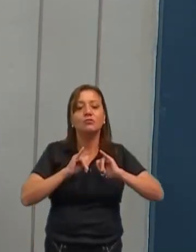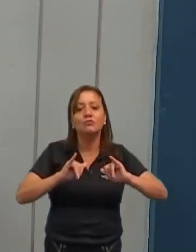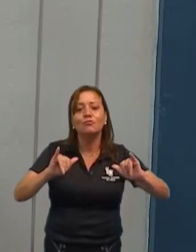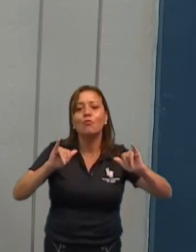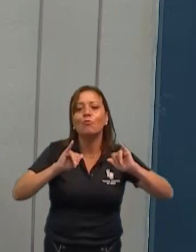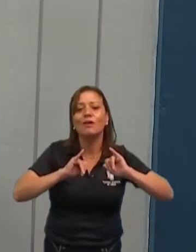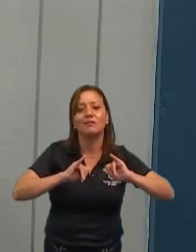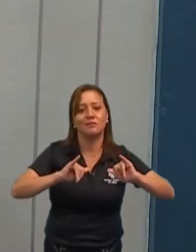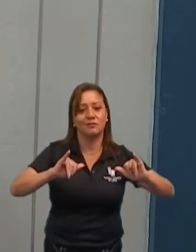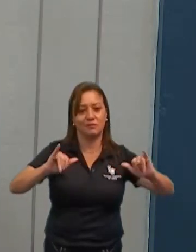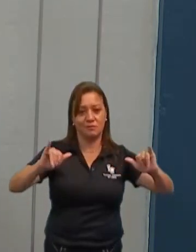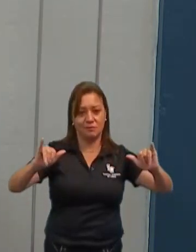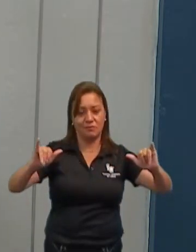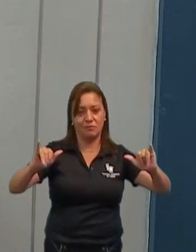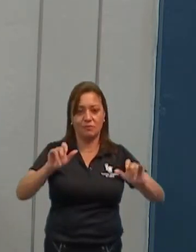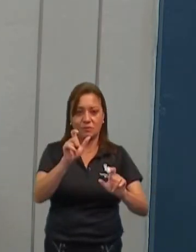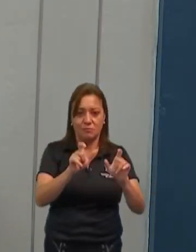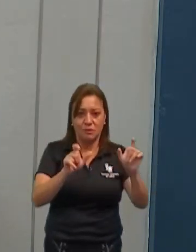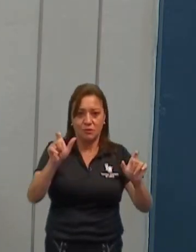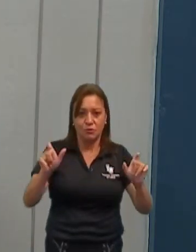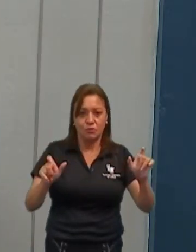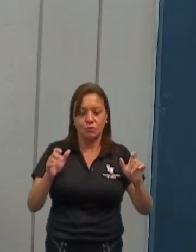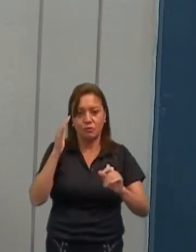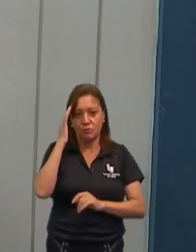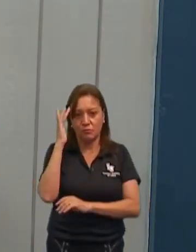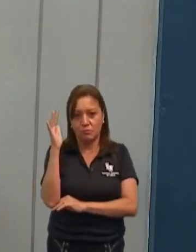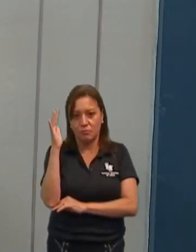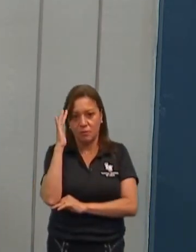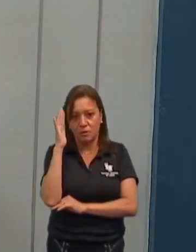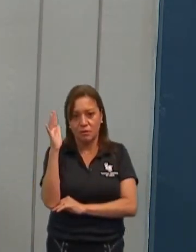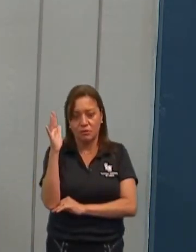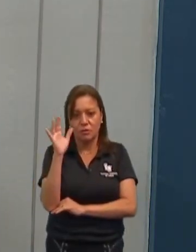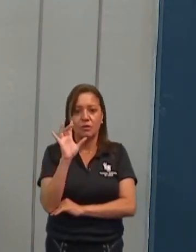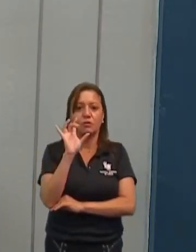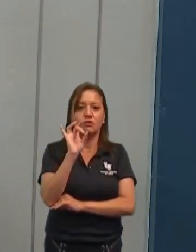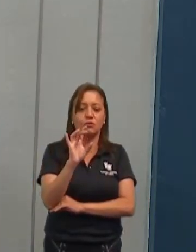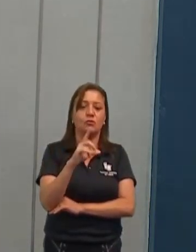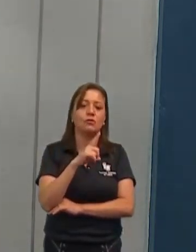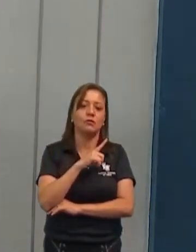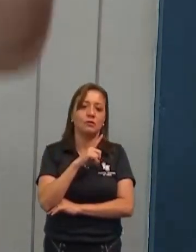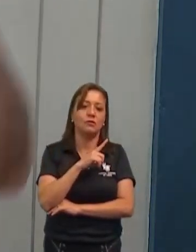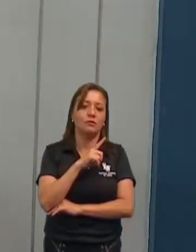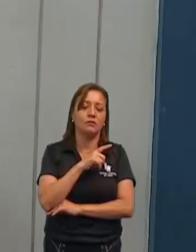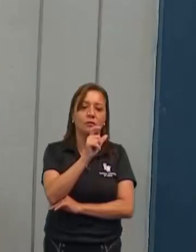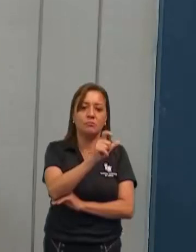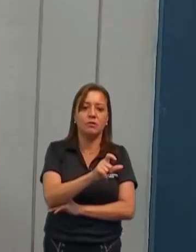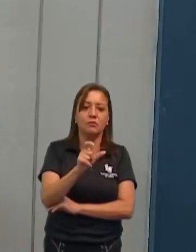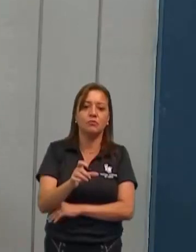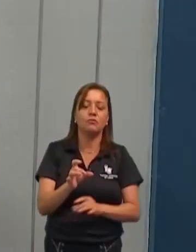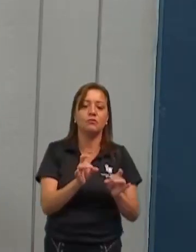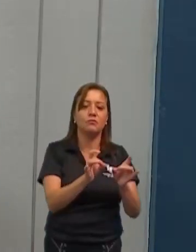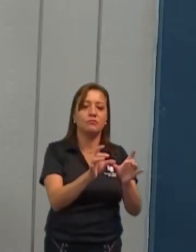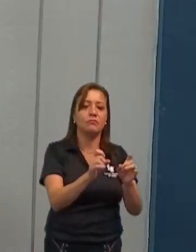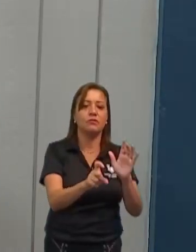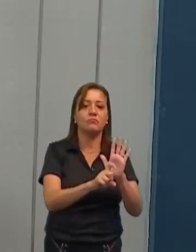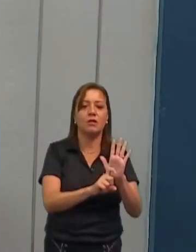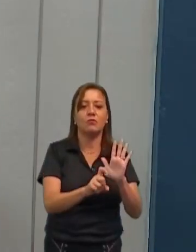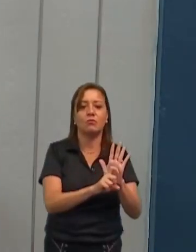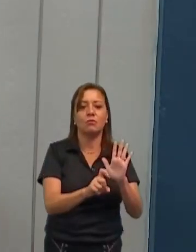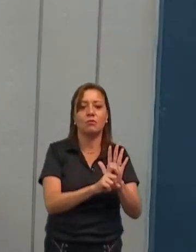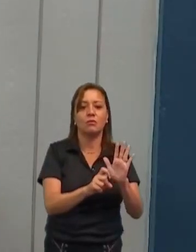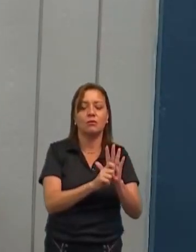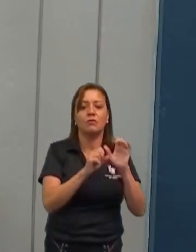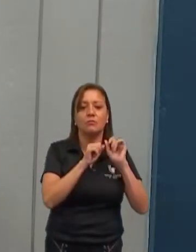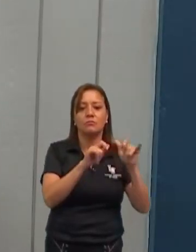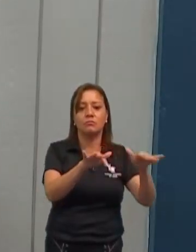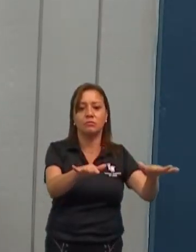né? Que as pessoas acham no Brasil que só tem vendedor de maconha espalhado por aí. Não. Tem pessoas que